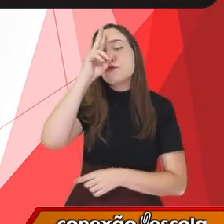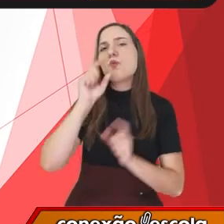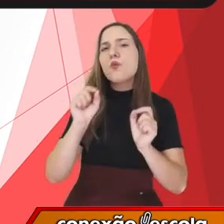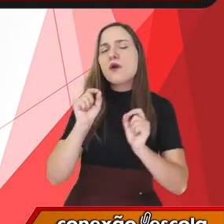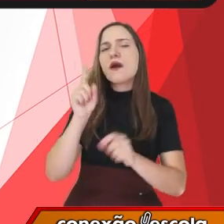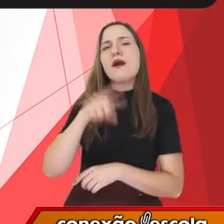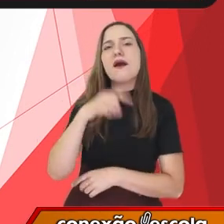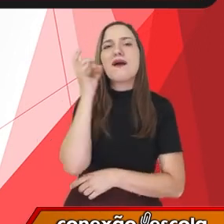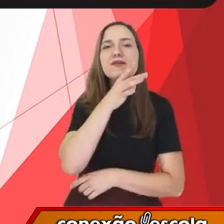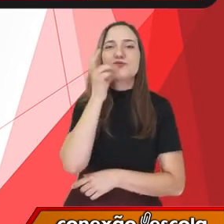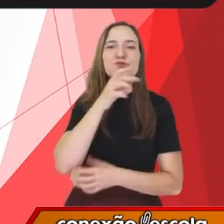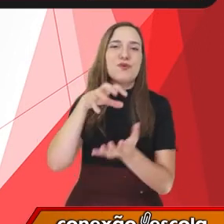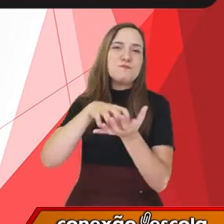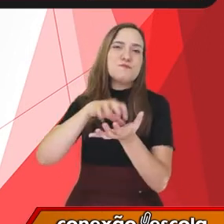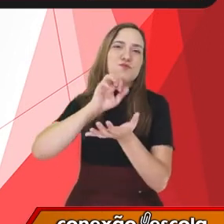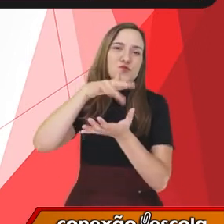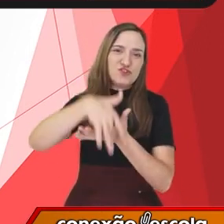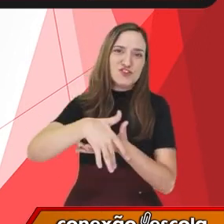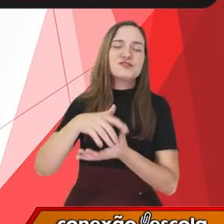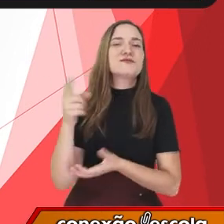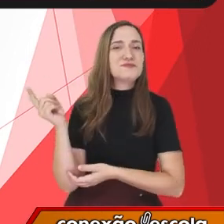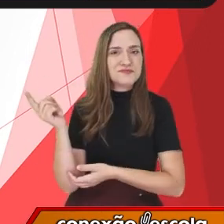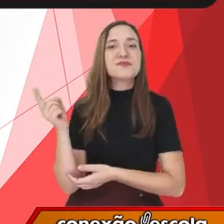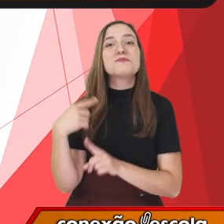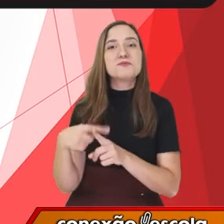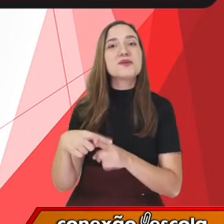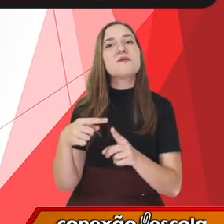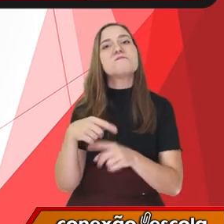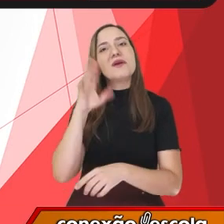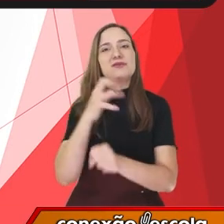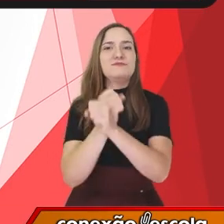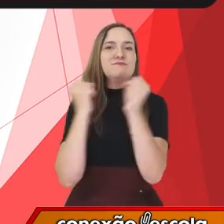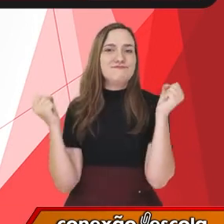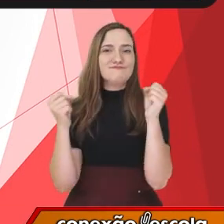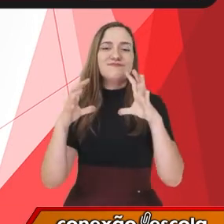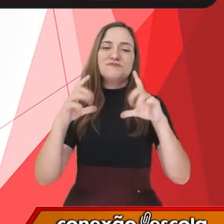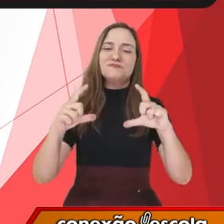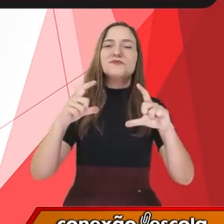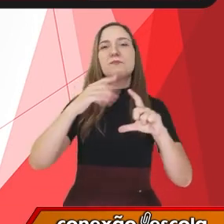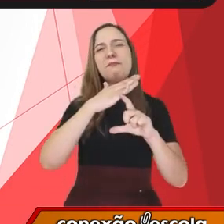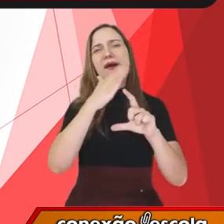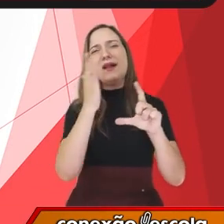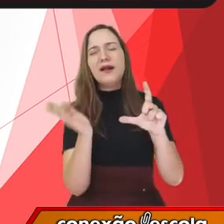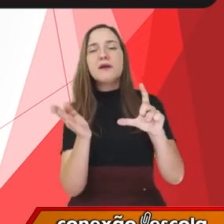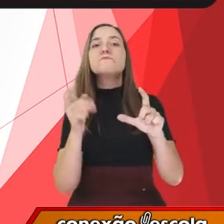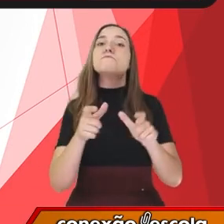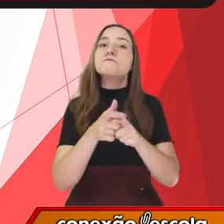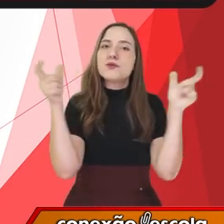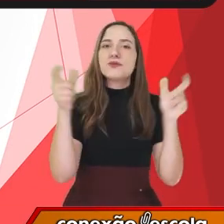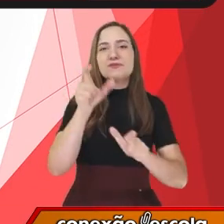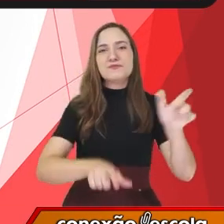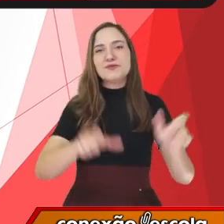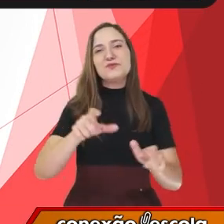pudim é azul. Essa parte azul tem a fatia maior, porque mostra que mais pessoas têm a